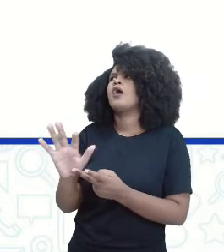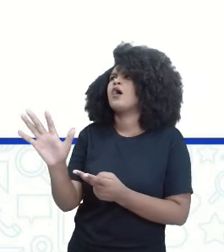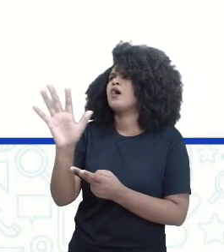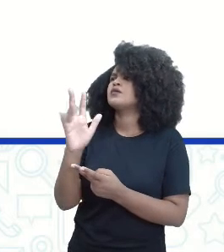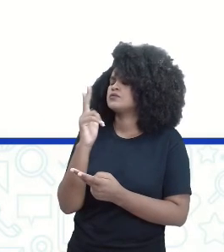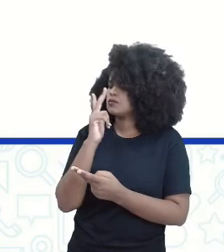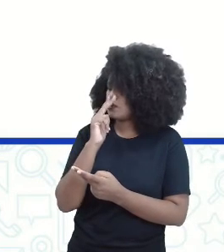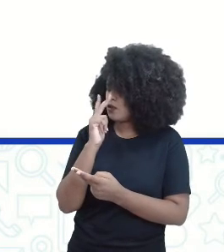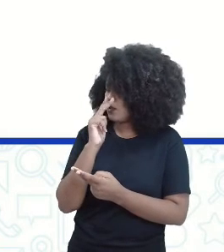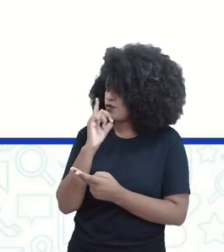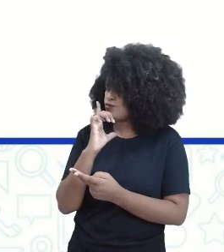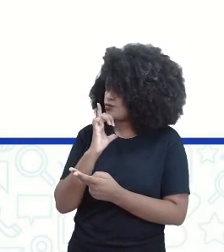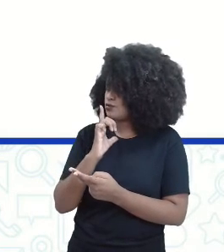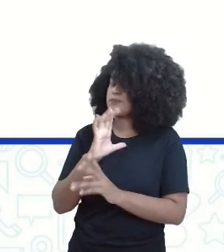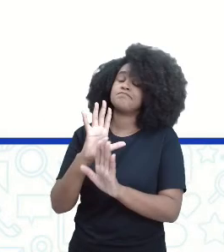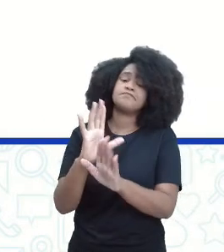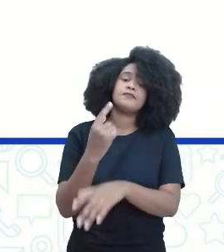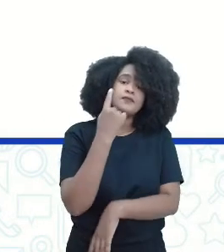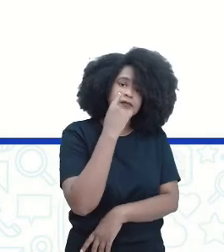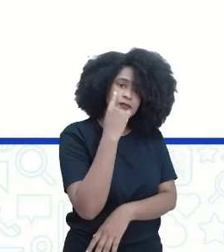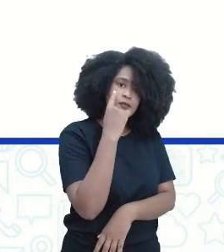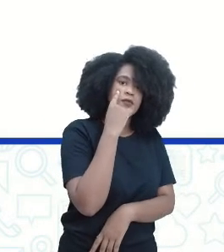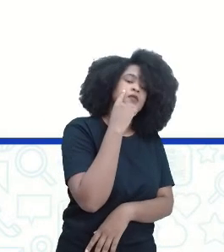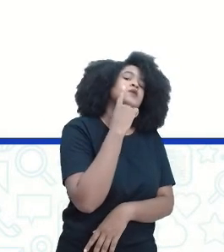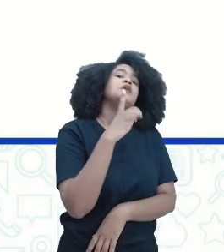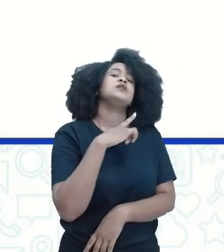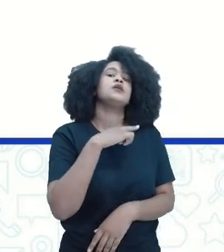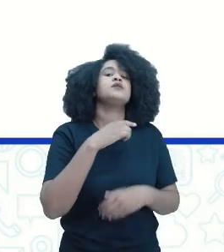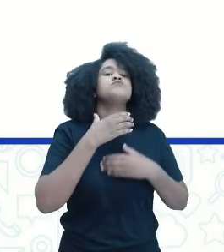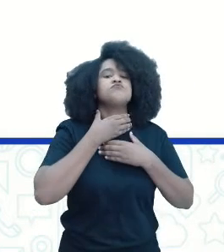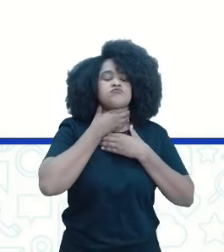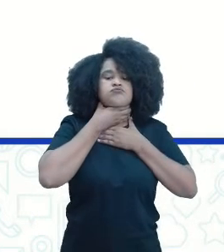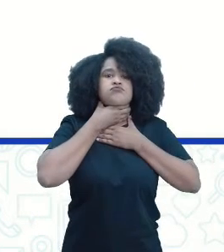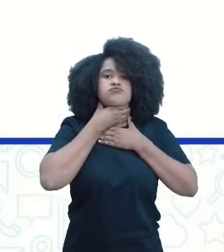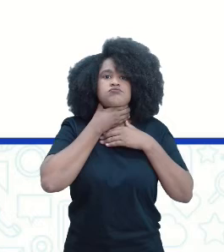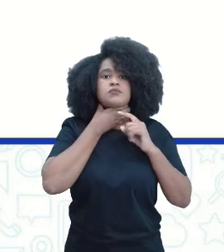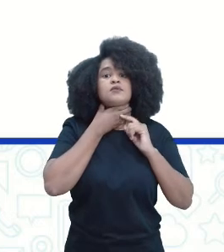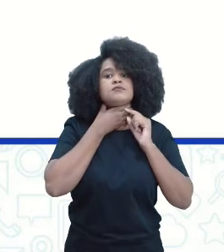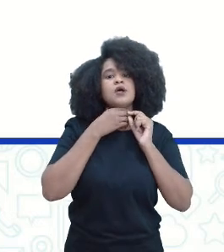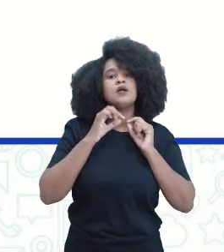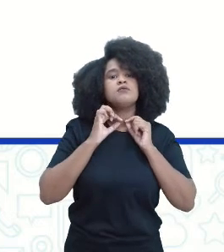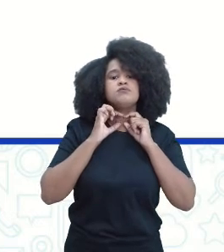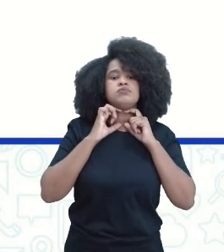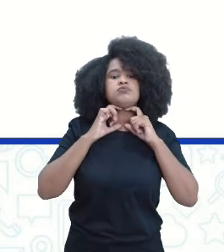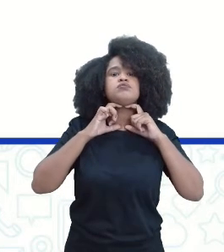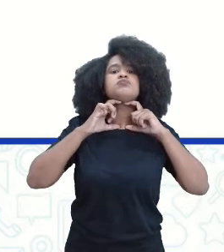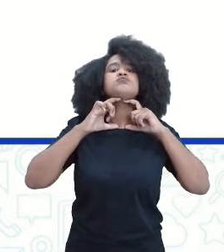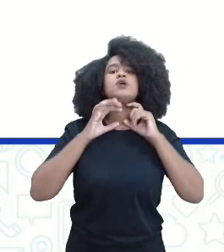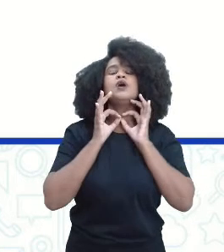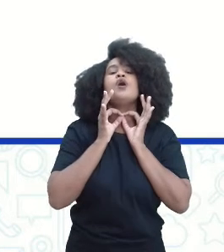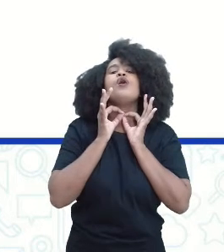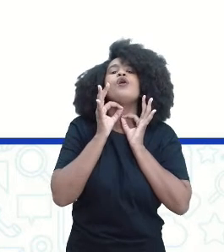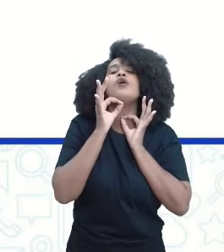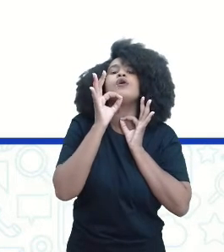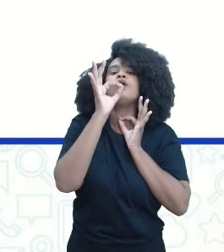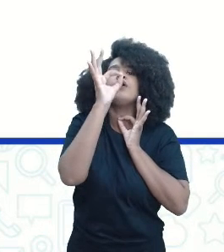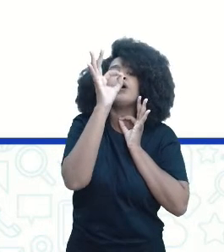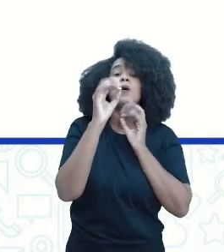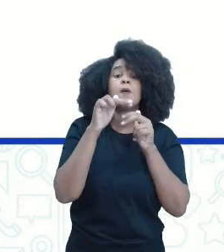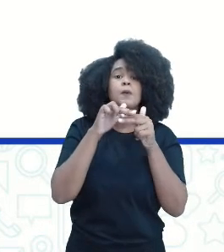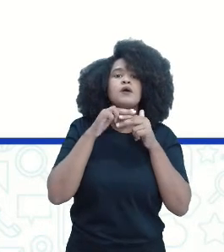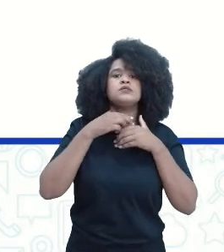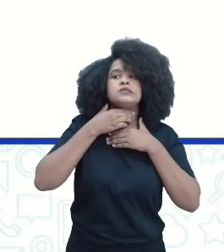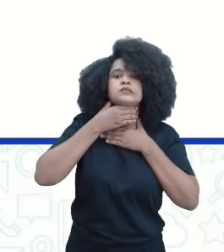dessa, mas enfim, elas colocam argolas no pescoço e aí esse pescoço ele vai ficando cada vez mais longo, né, por conta dessa pressão